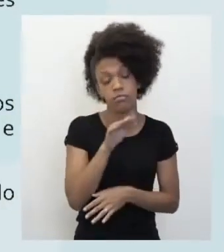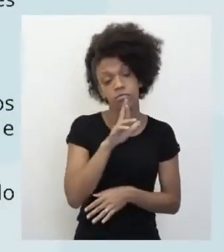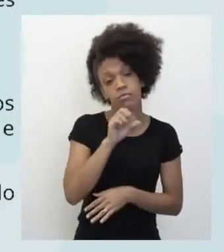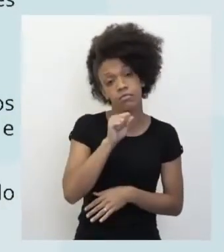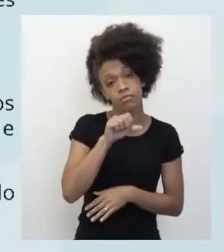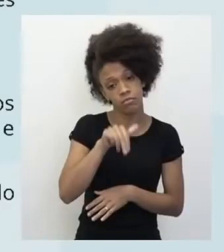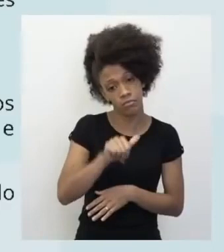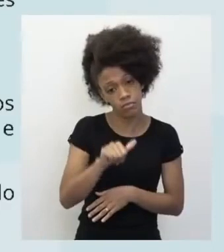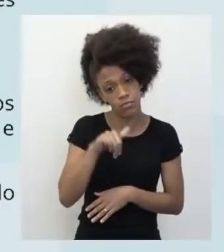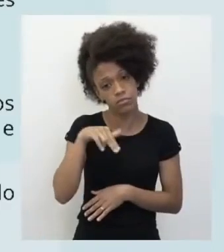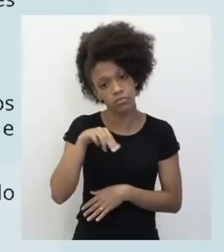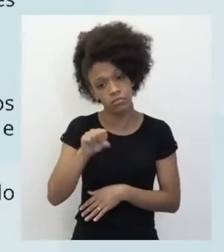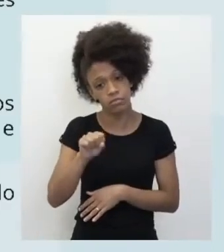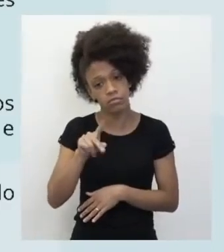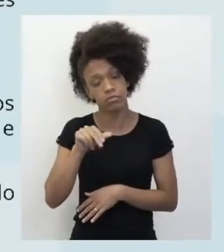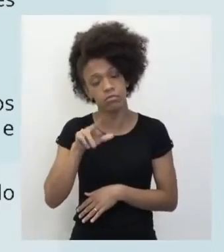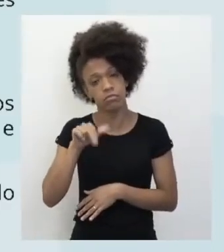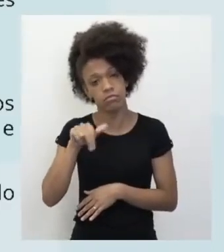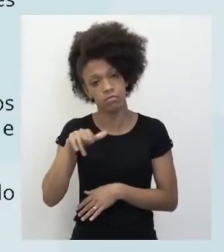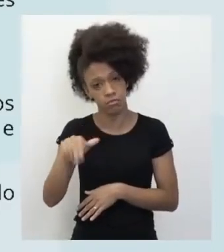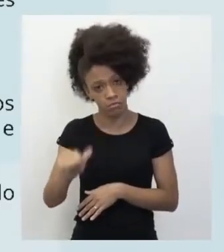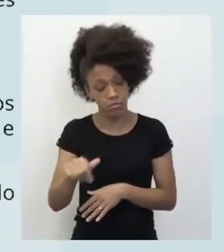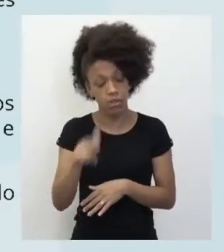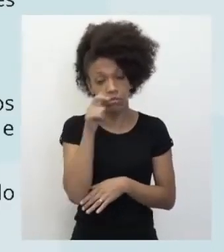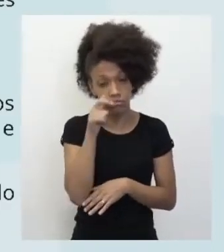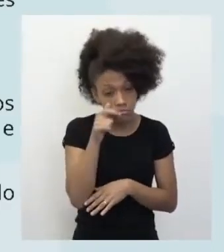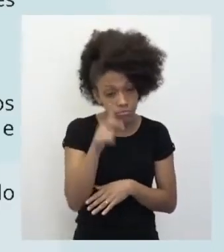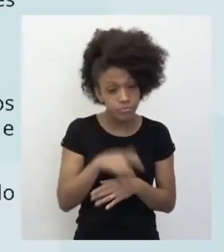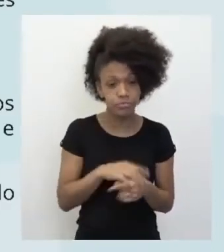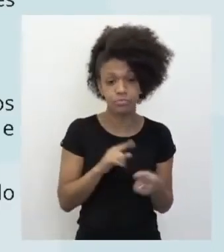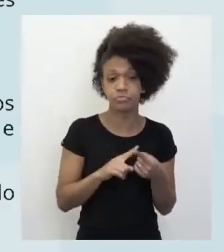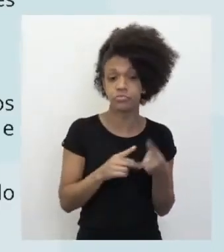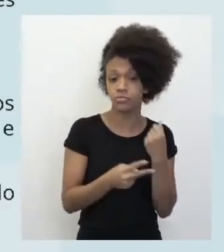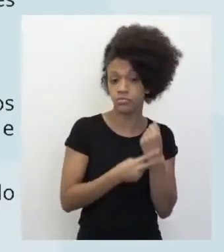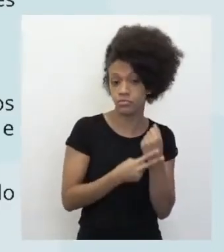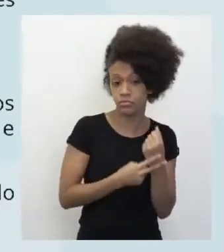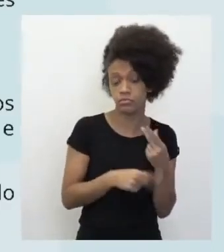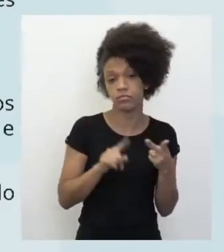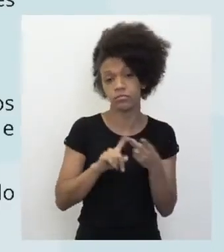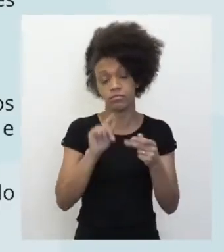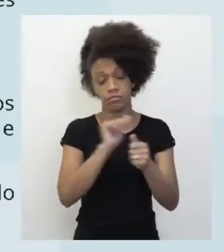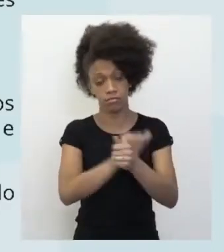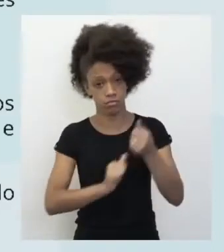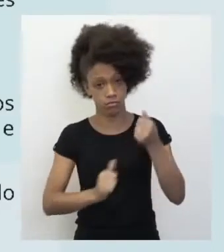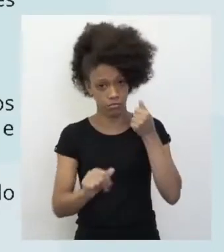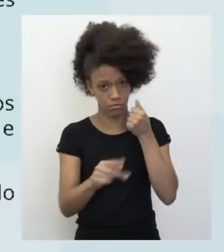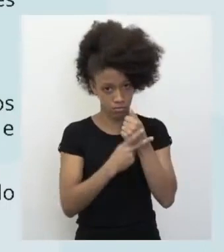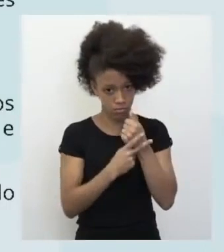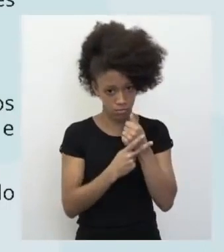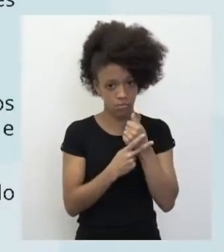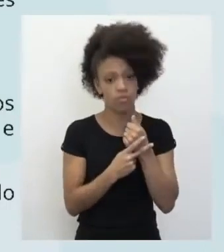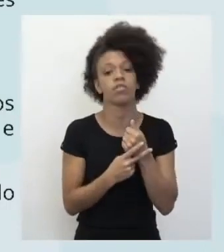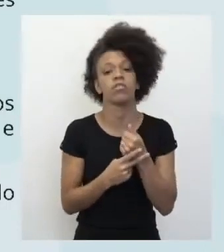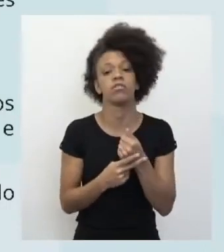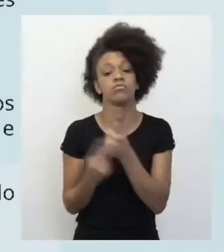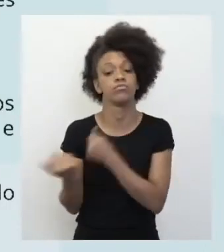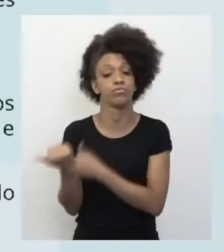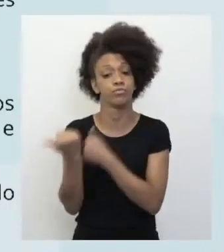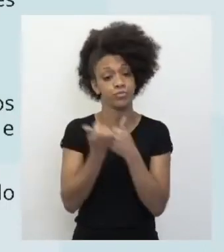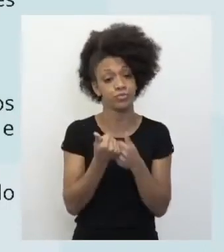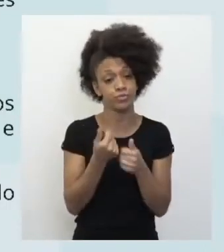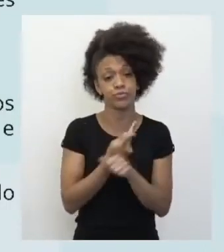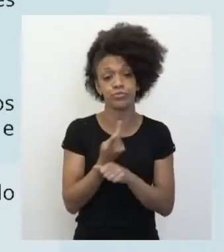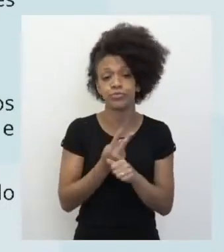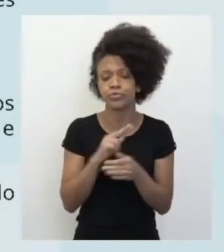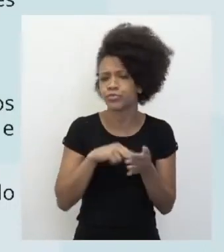Farsa de Inês Pereira, observando verbos, adjetivos, substantivos na busca